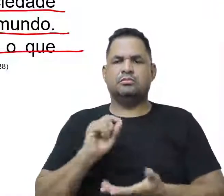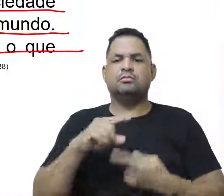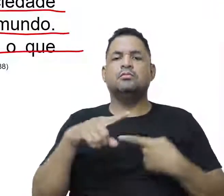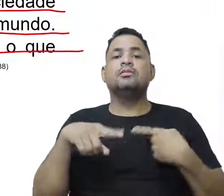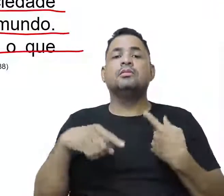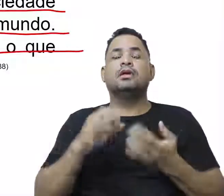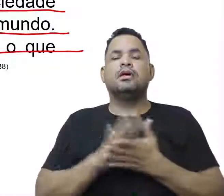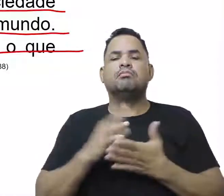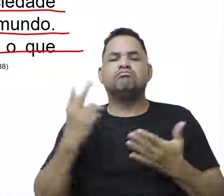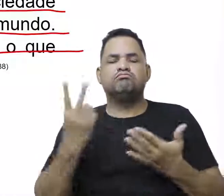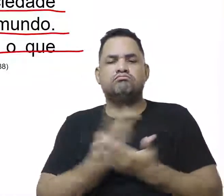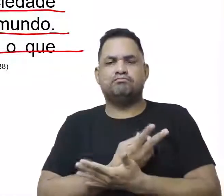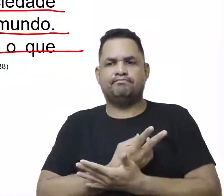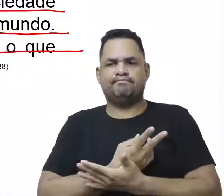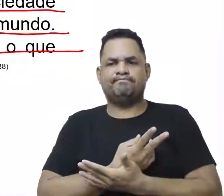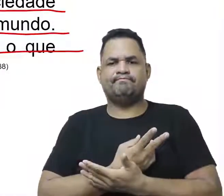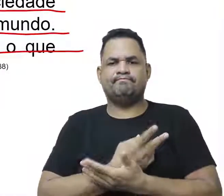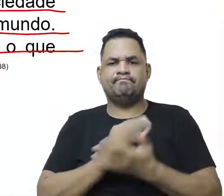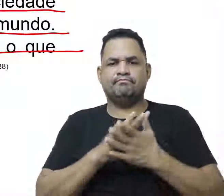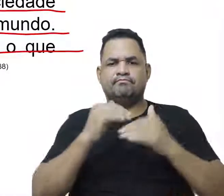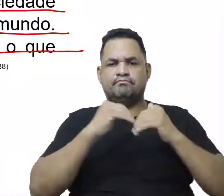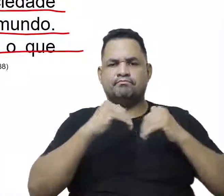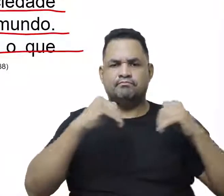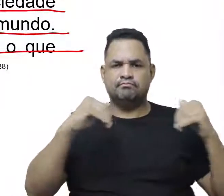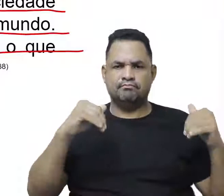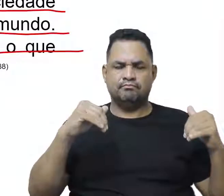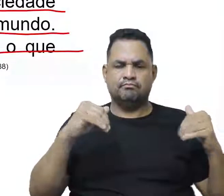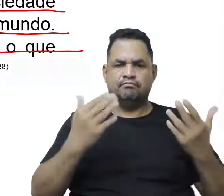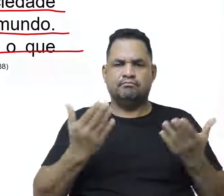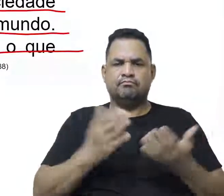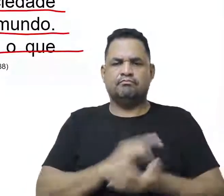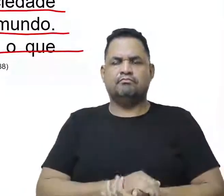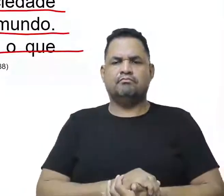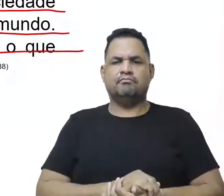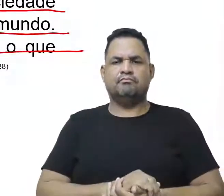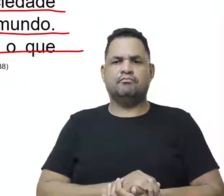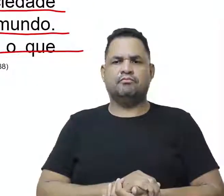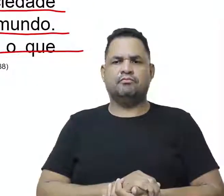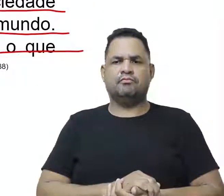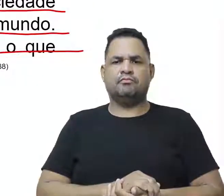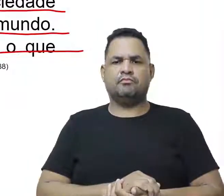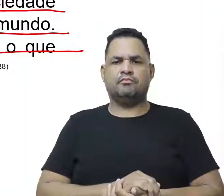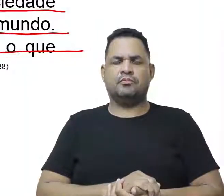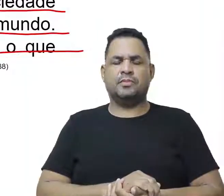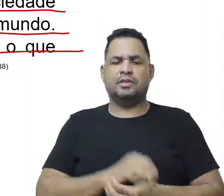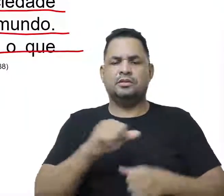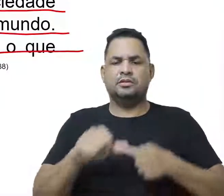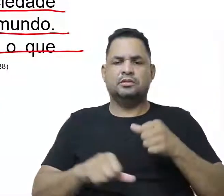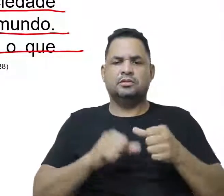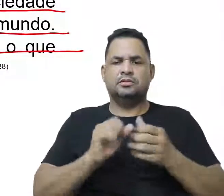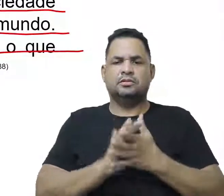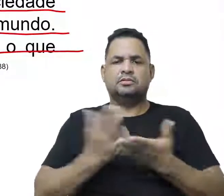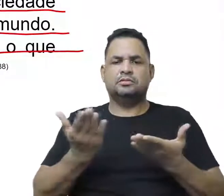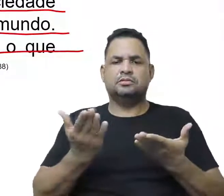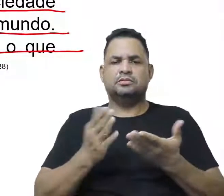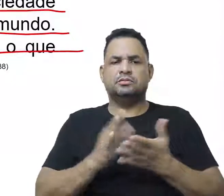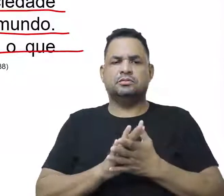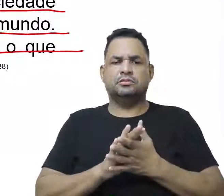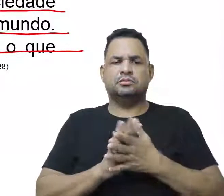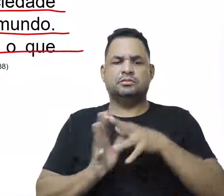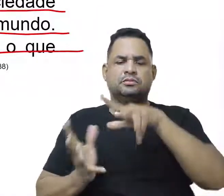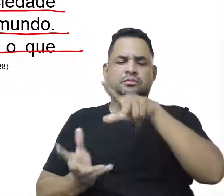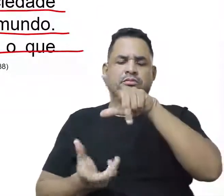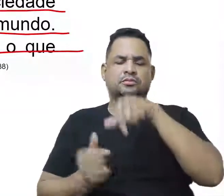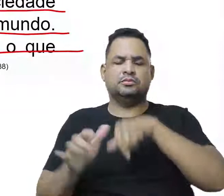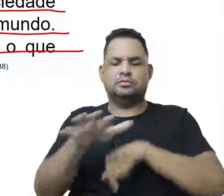aconteceu né dessa desagregação foi aí é deu aí as transformações decorrentes para o